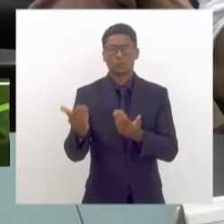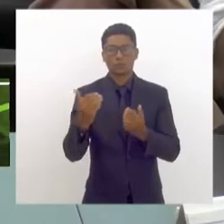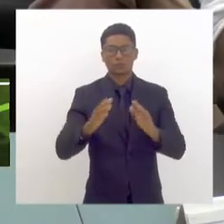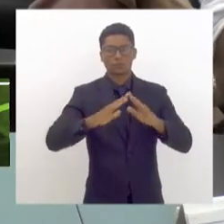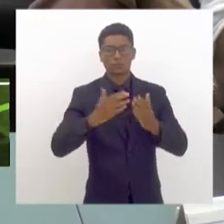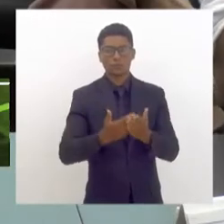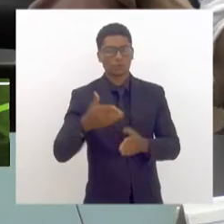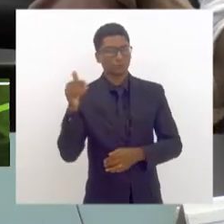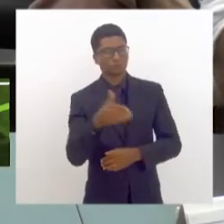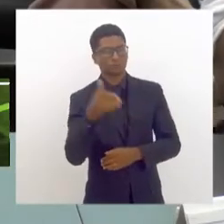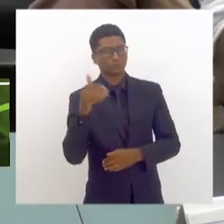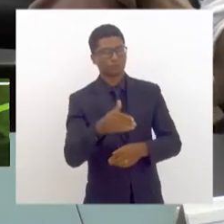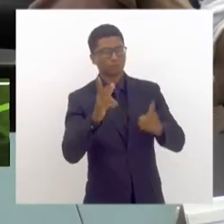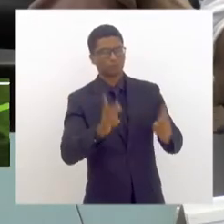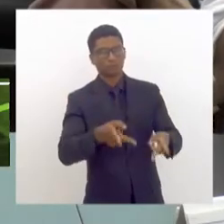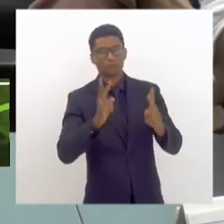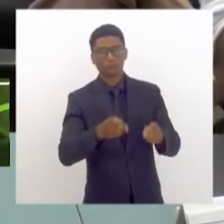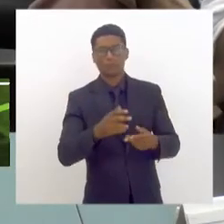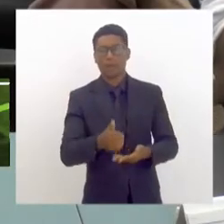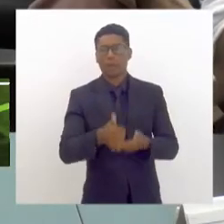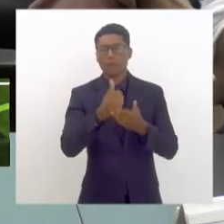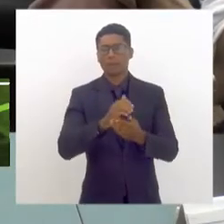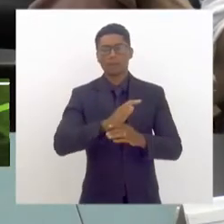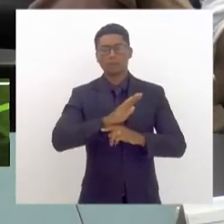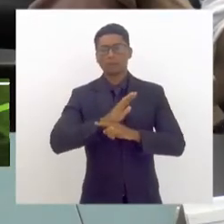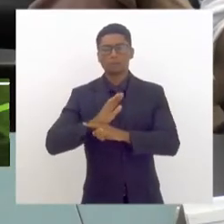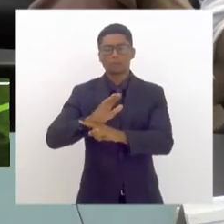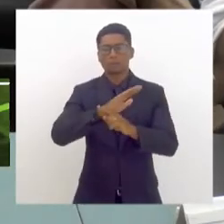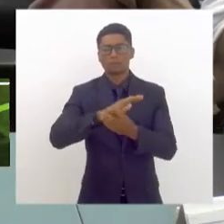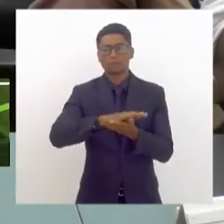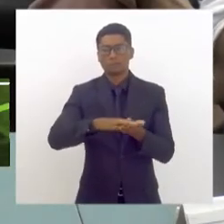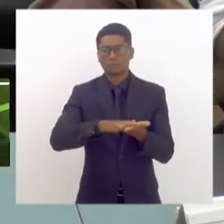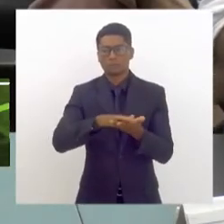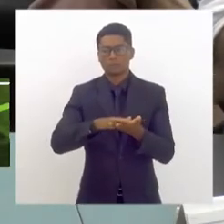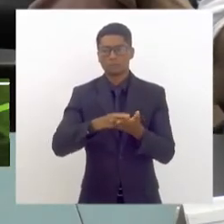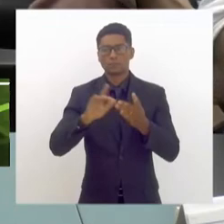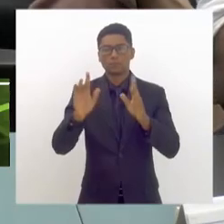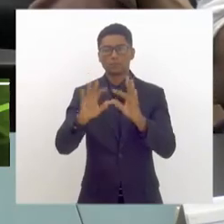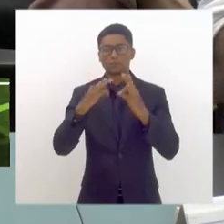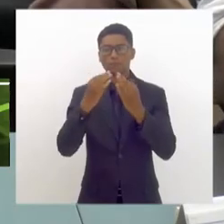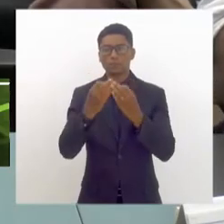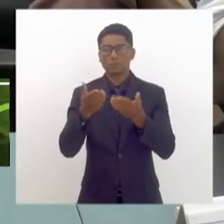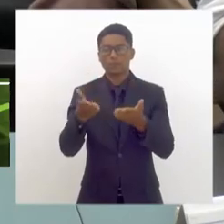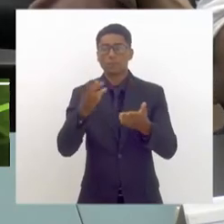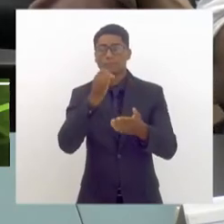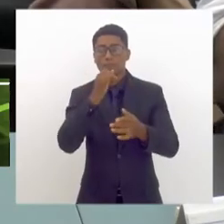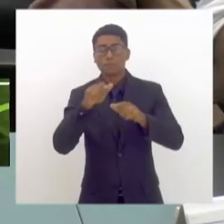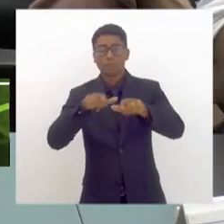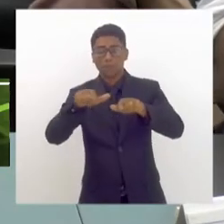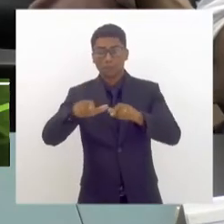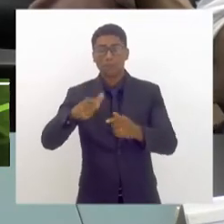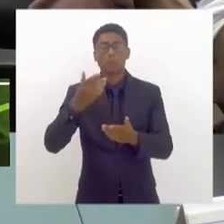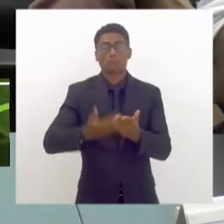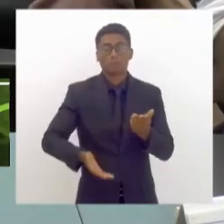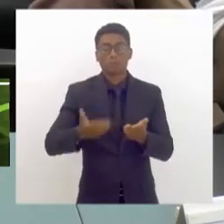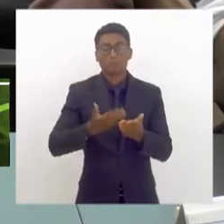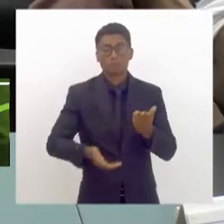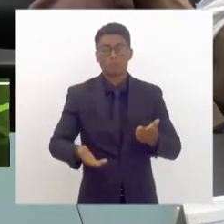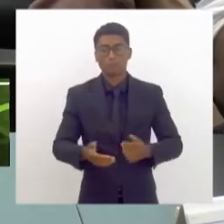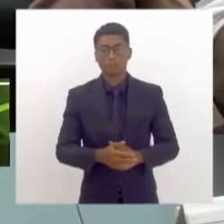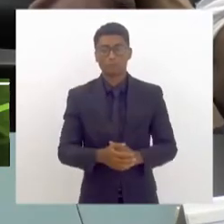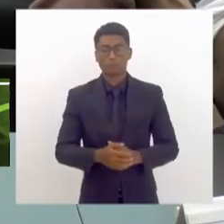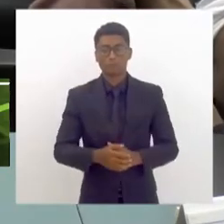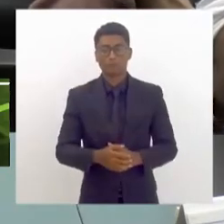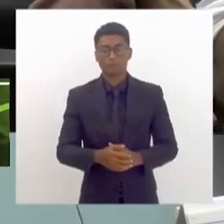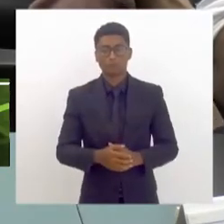escola. E aí, tua família está lá, perdeu todo mundo o emprego, os pais ou quem